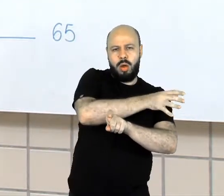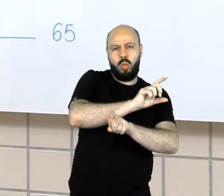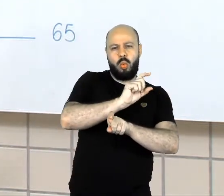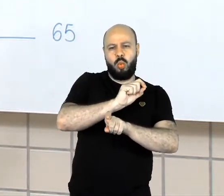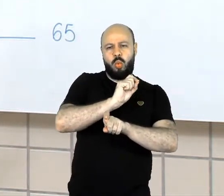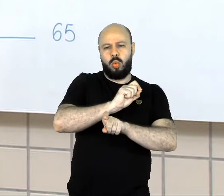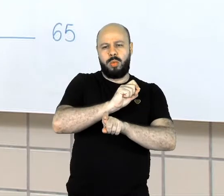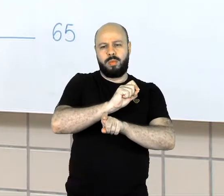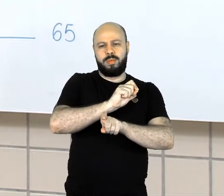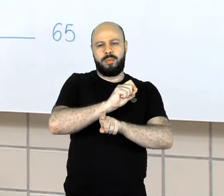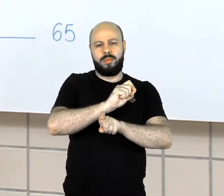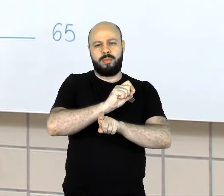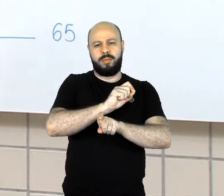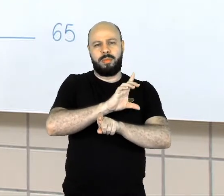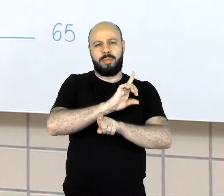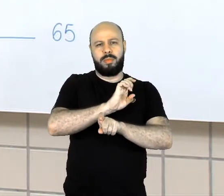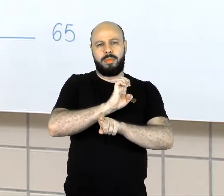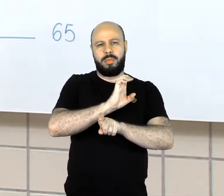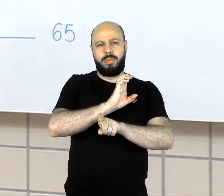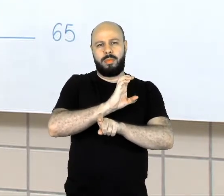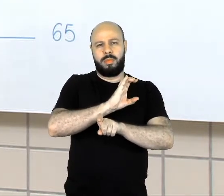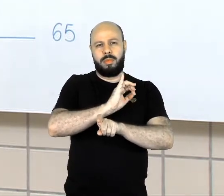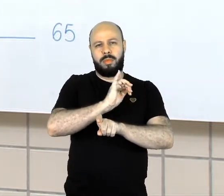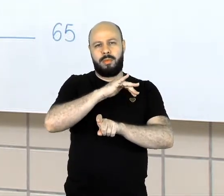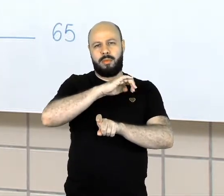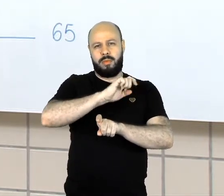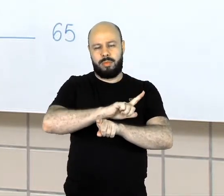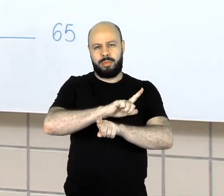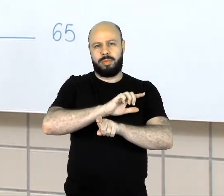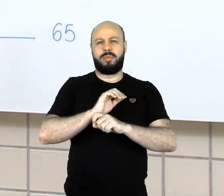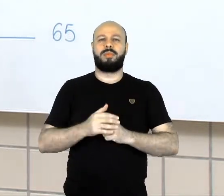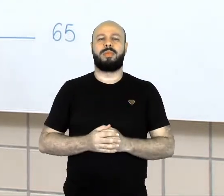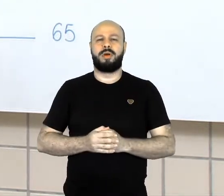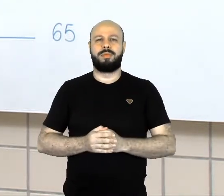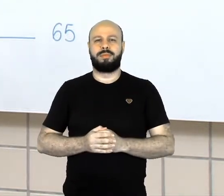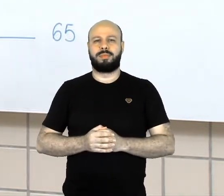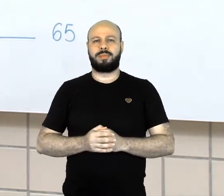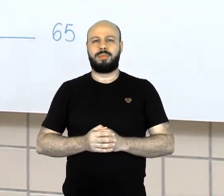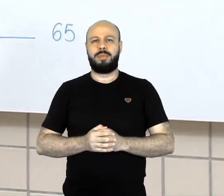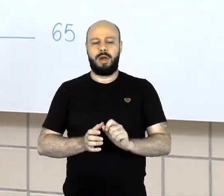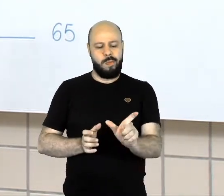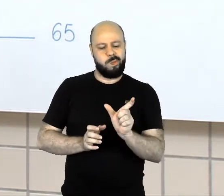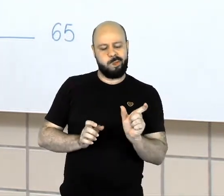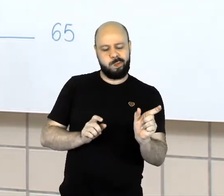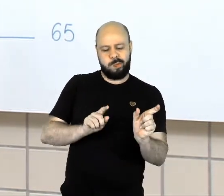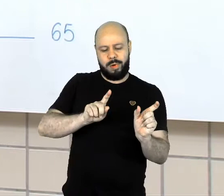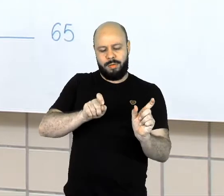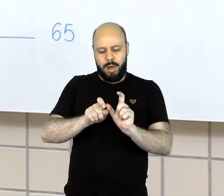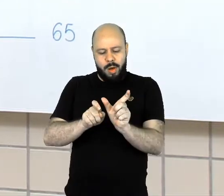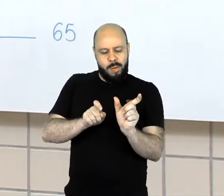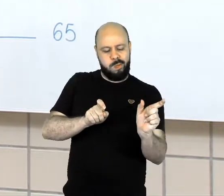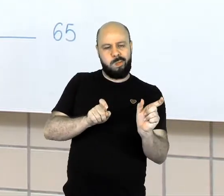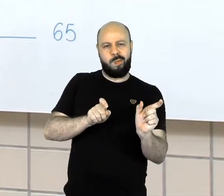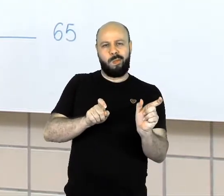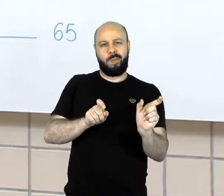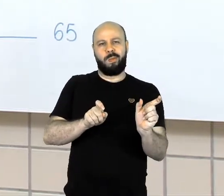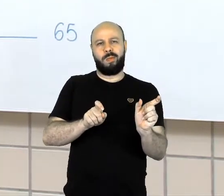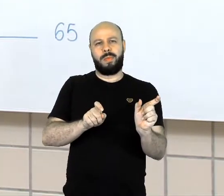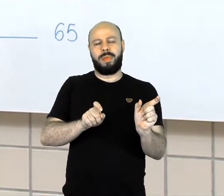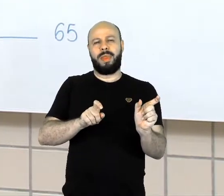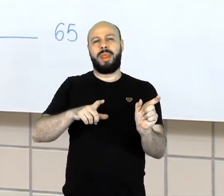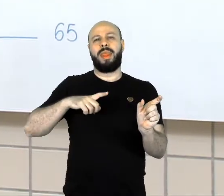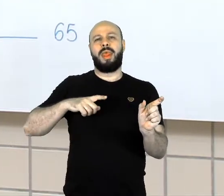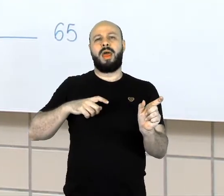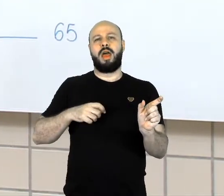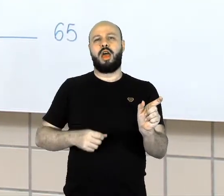vírgula é a parte decimal. Na parte decimal, depois da vírgula, nós temos três